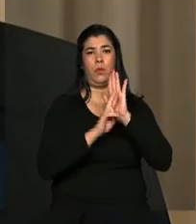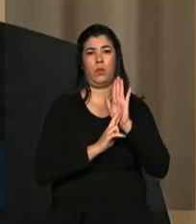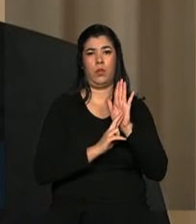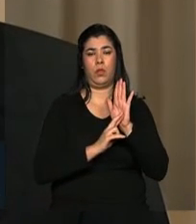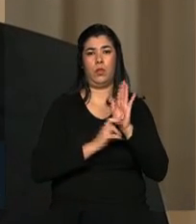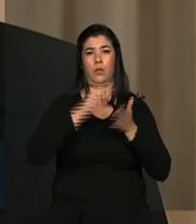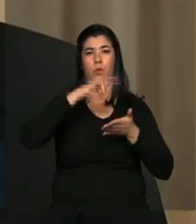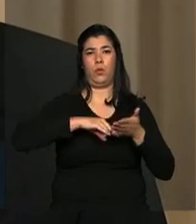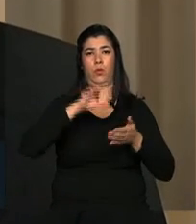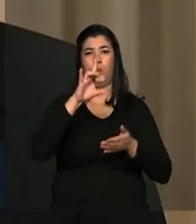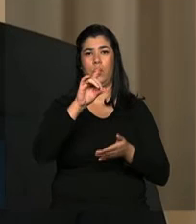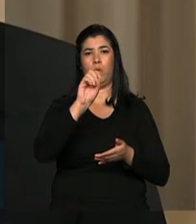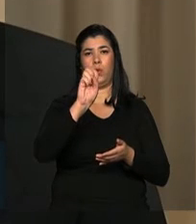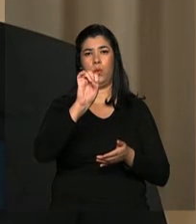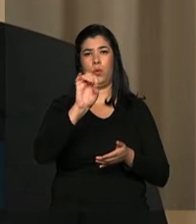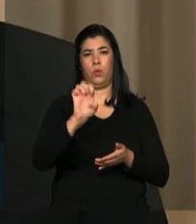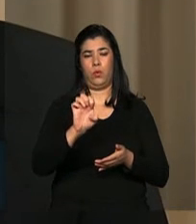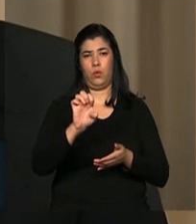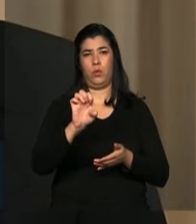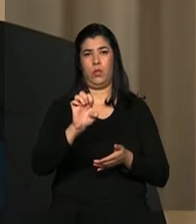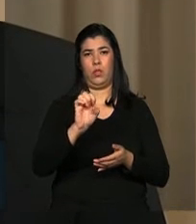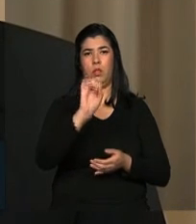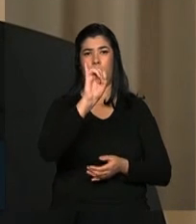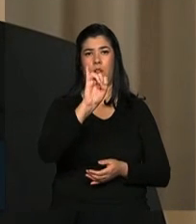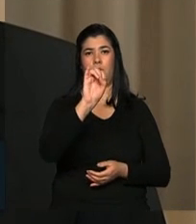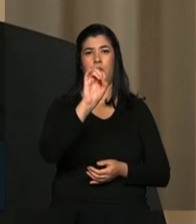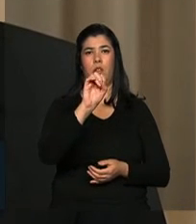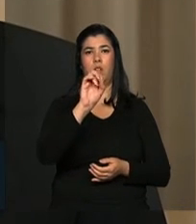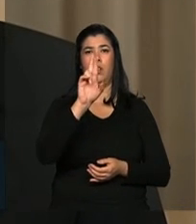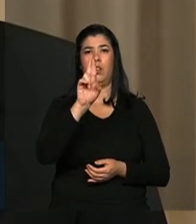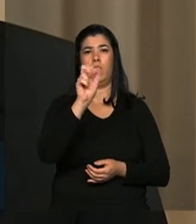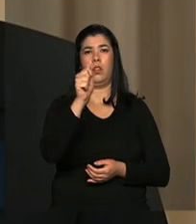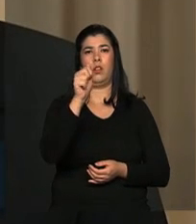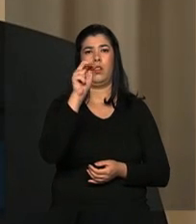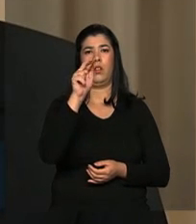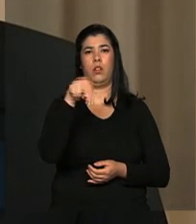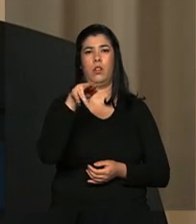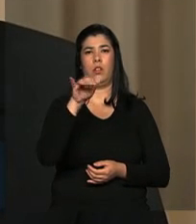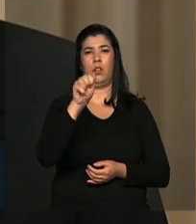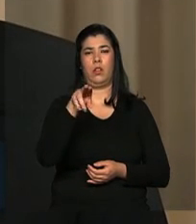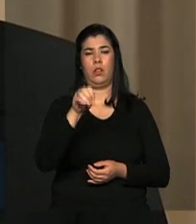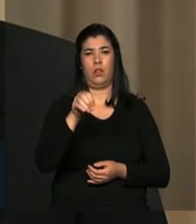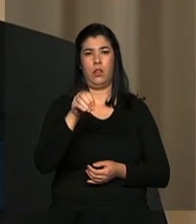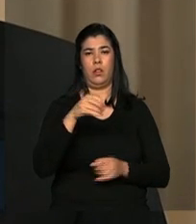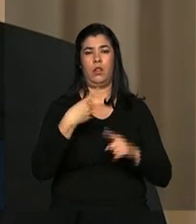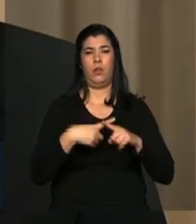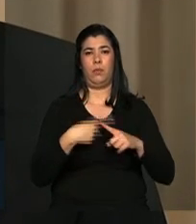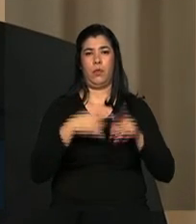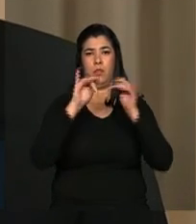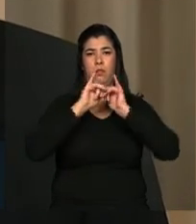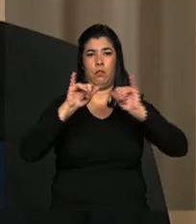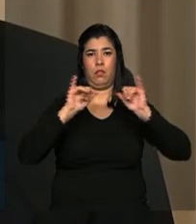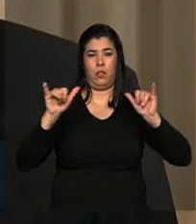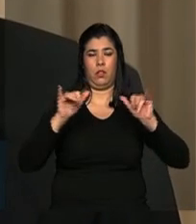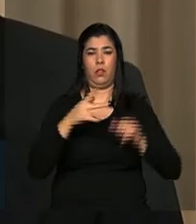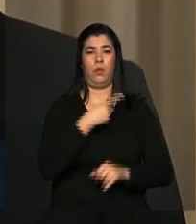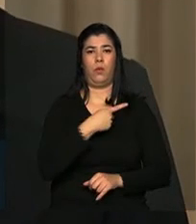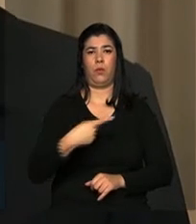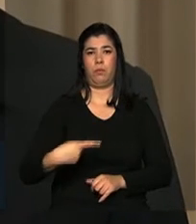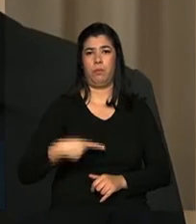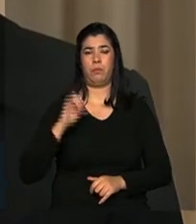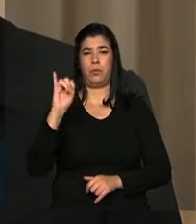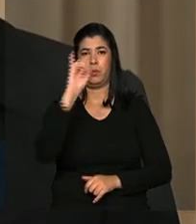dossiê nuclear iraniano, para as quais a determinação do secretário John Kerry foi fundamental.